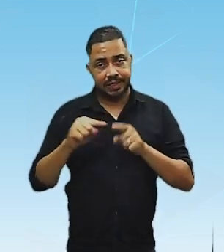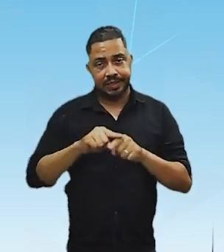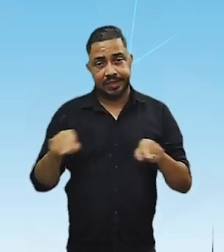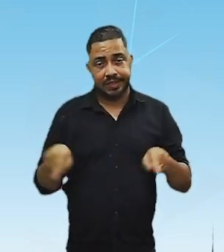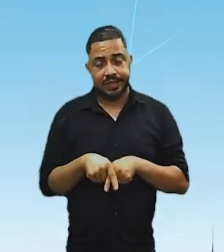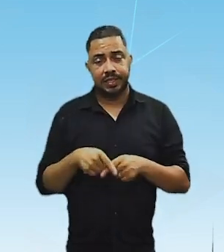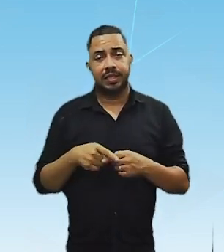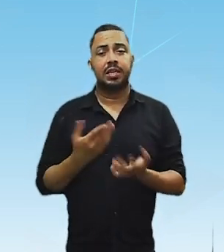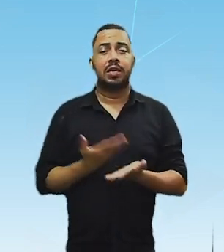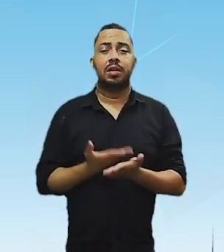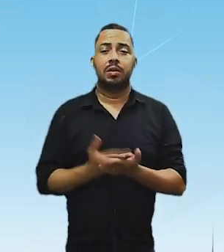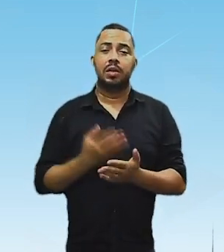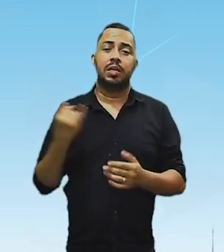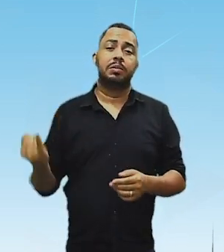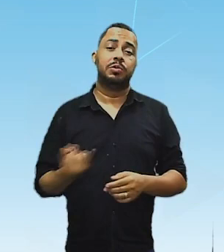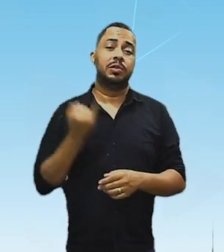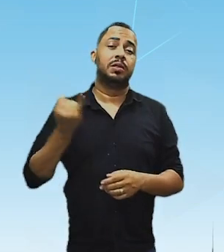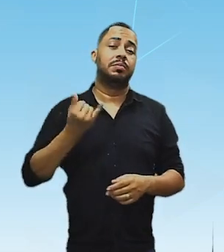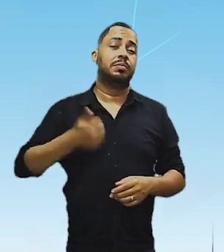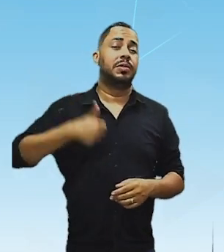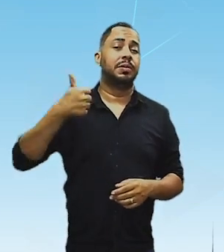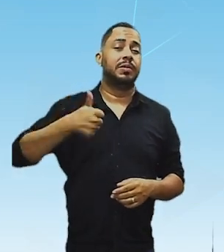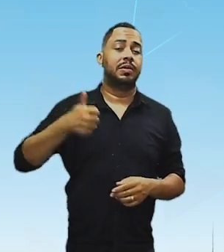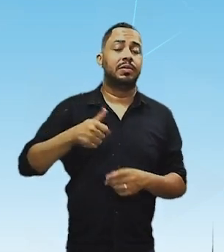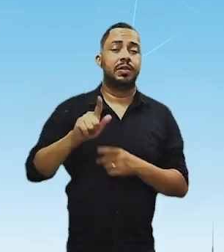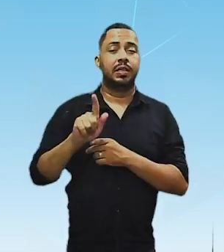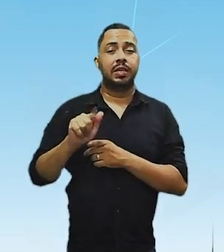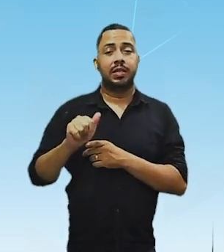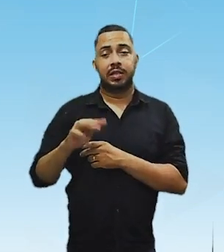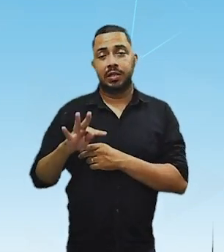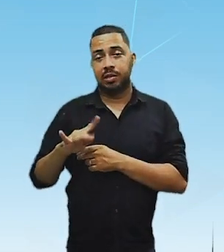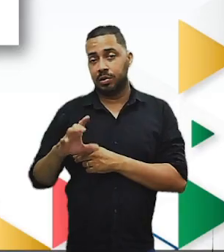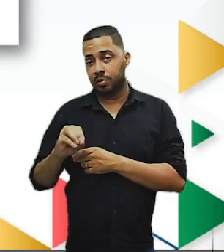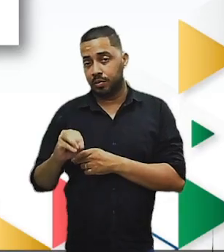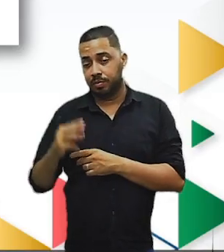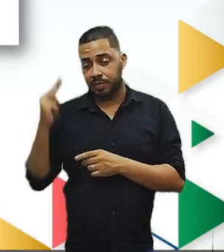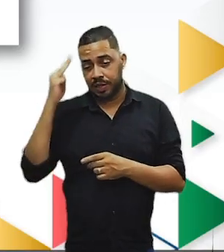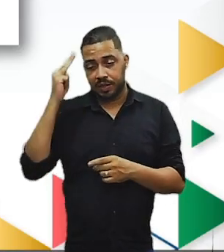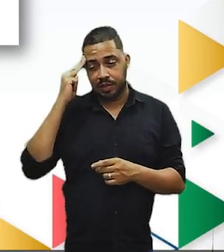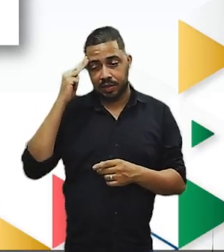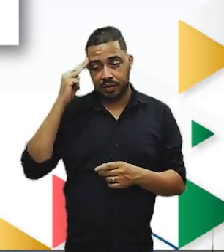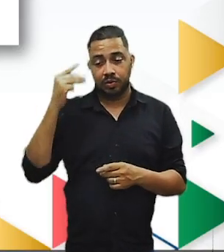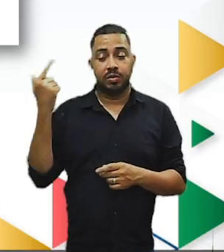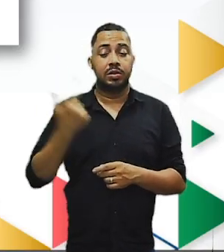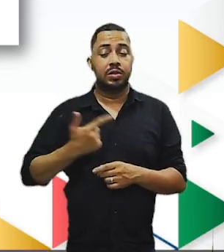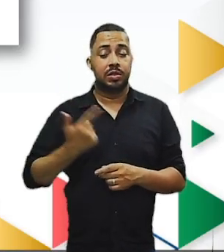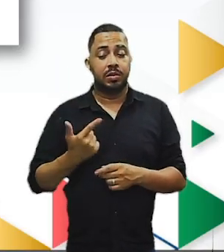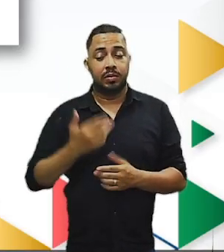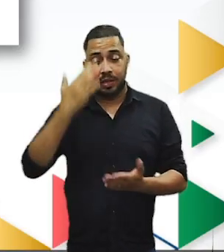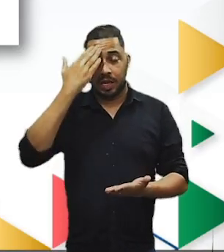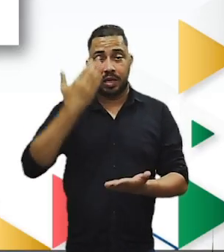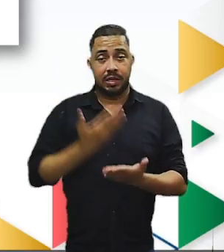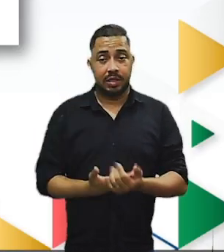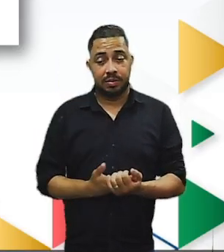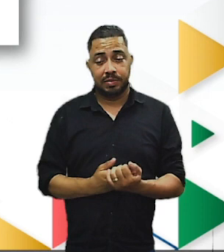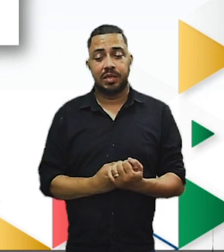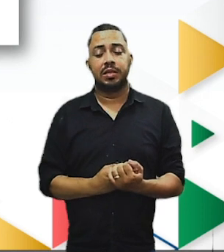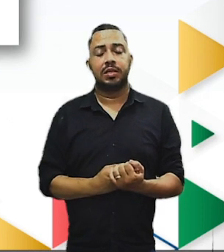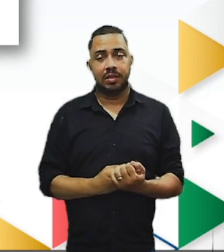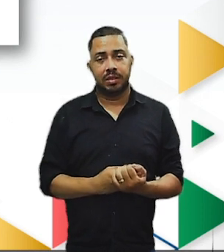é importante. Primeiro passo, gatilho mental. Segundo passo, aqui nós temos a credibilidade.